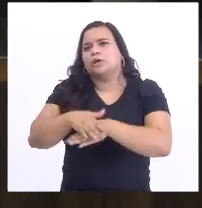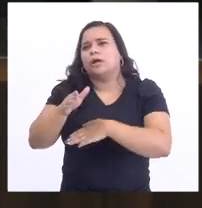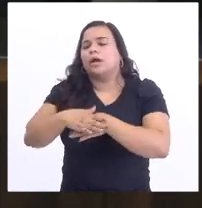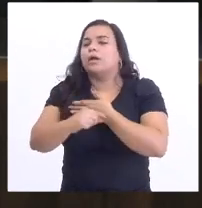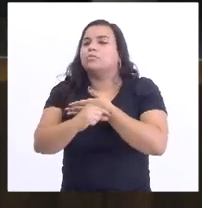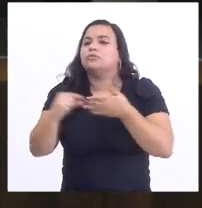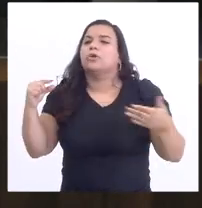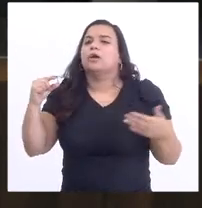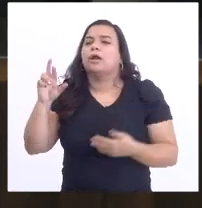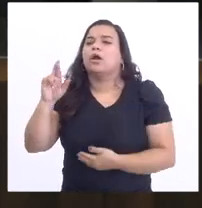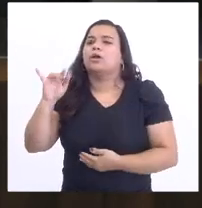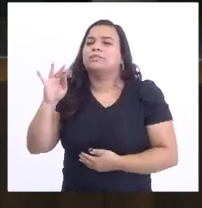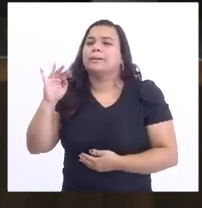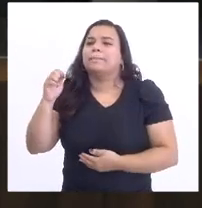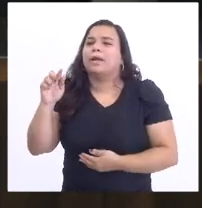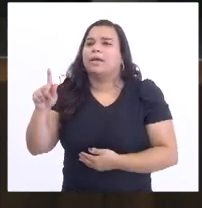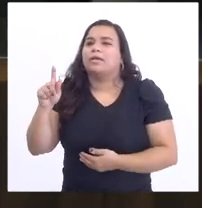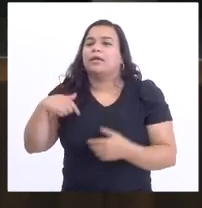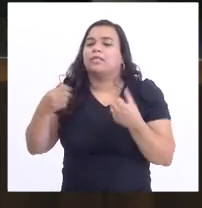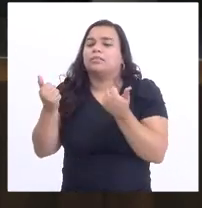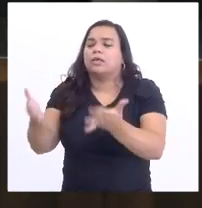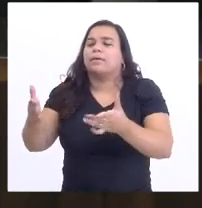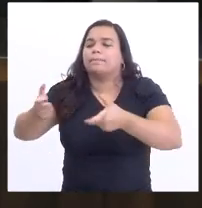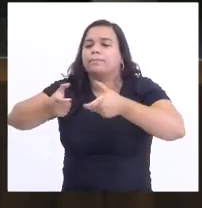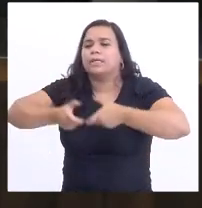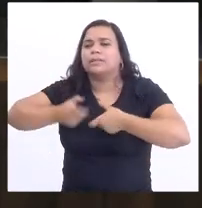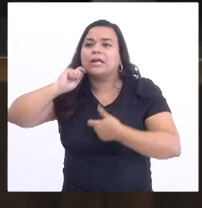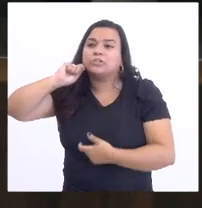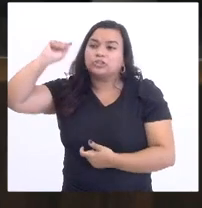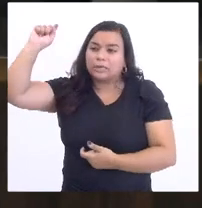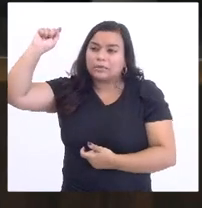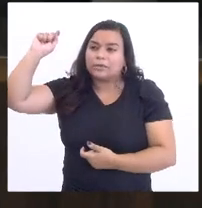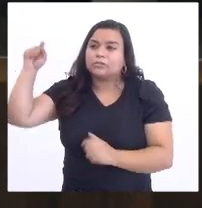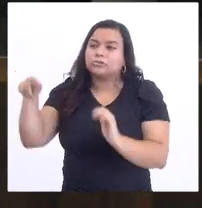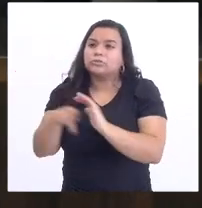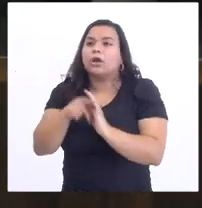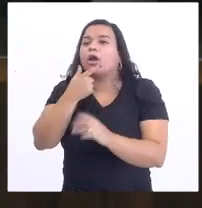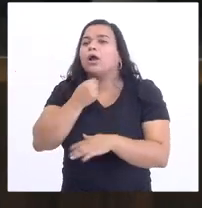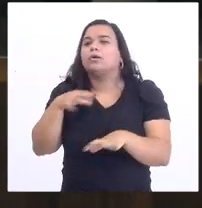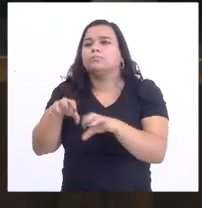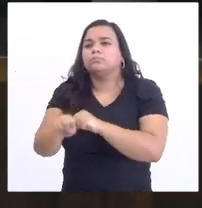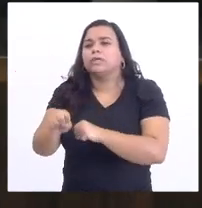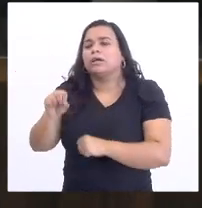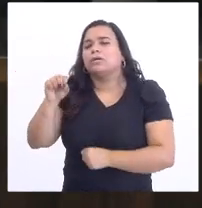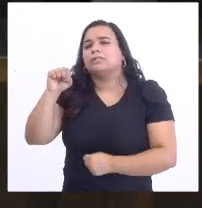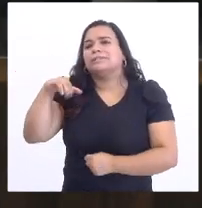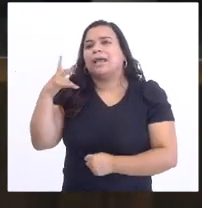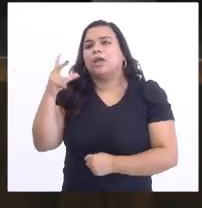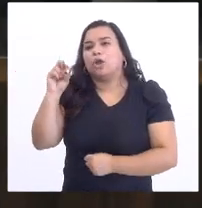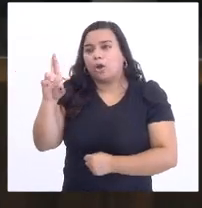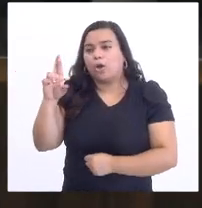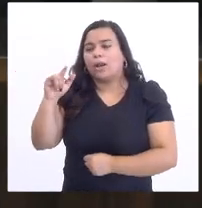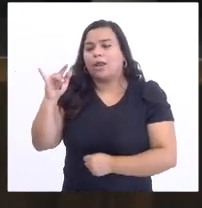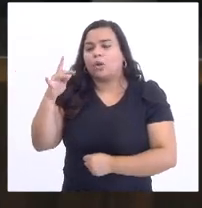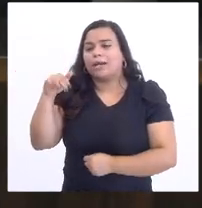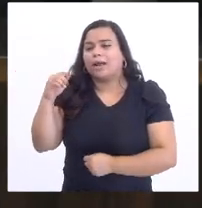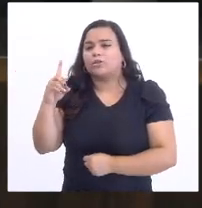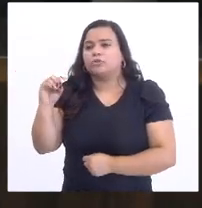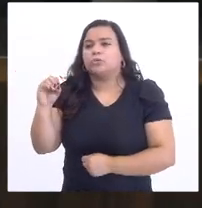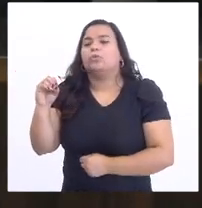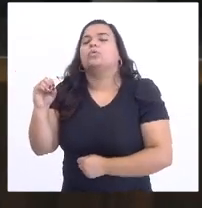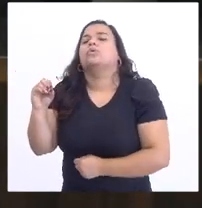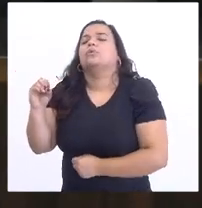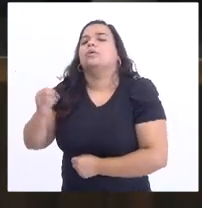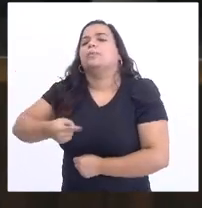concede medalha Tiradentes, respectivo diploma, ao excelentíssimo senhor Leonardo Pereira da Silva, primeiro sargento da Polícia Militar do Estado do